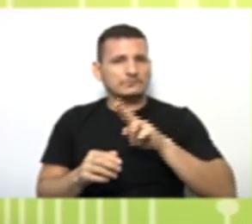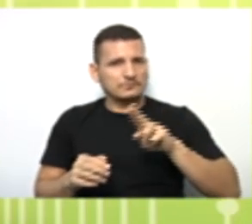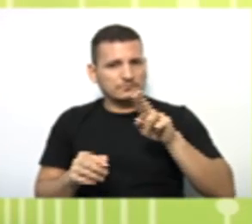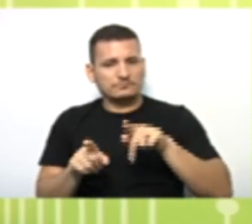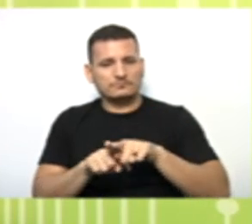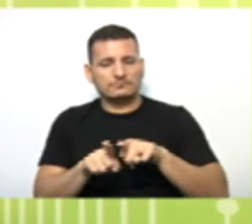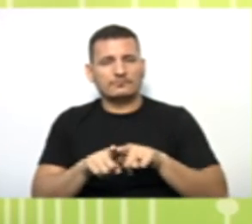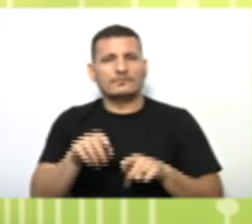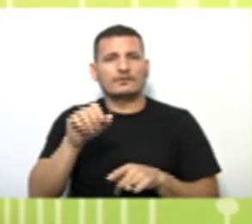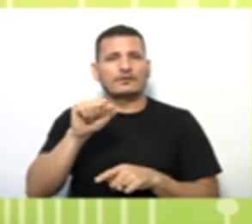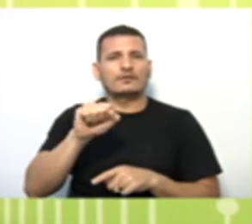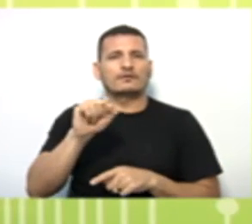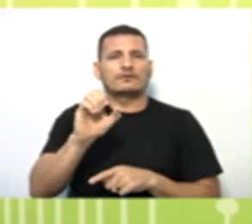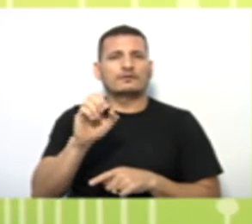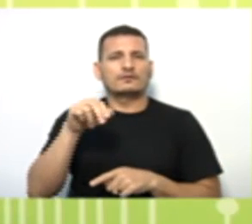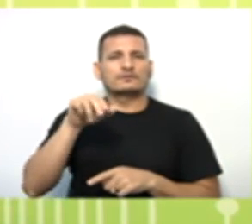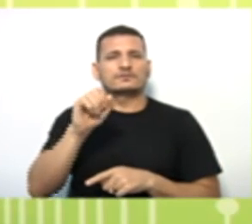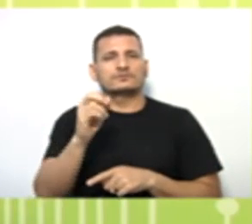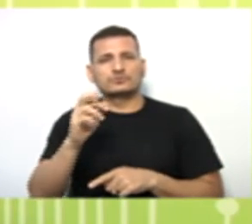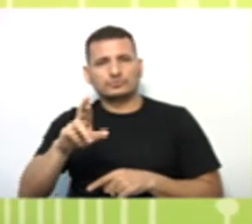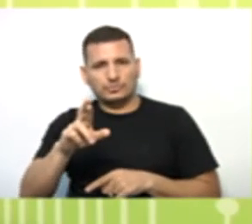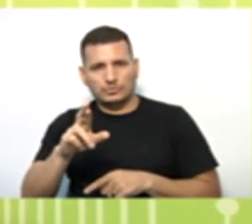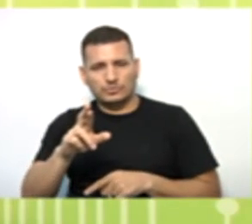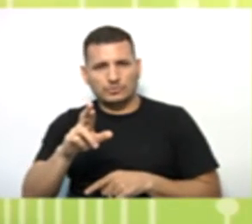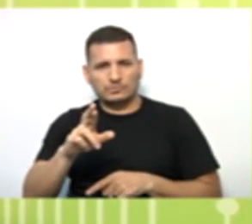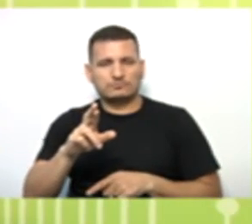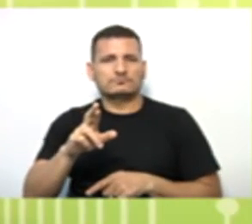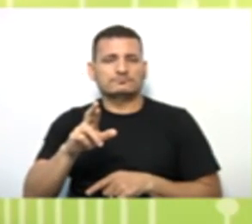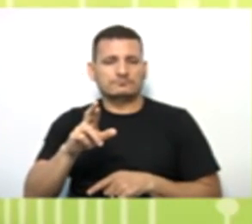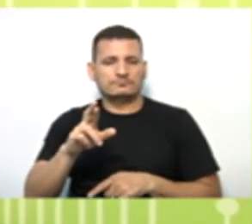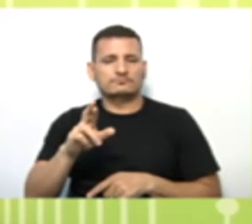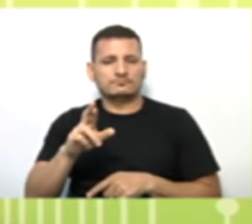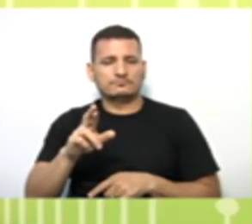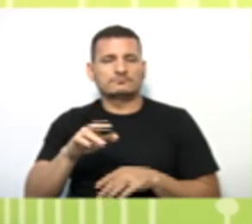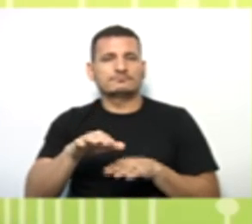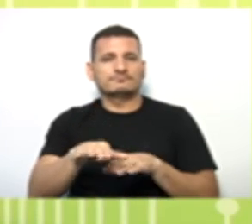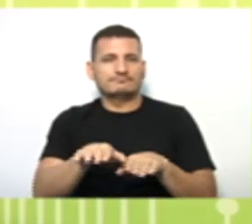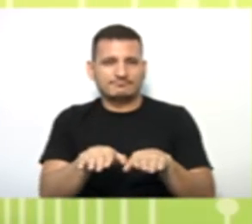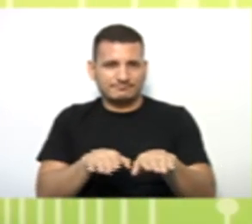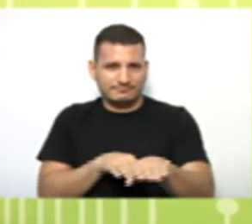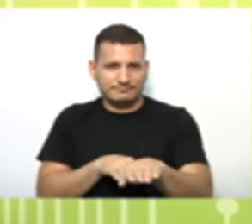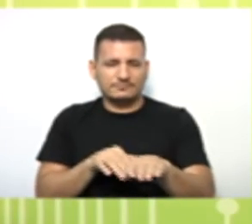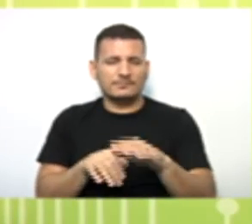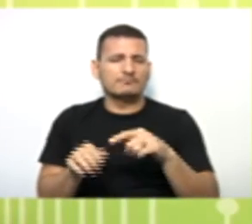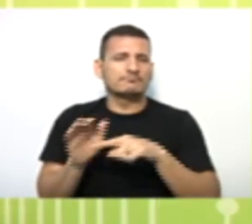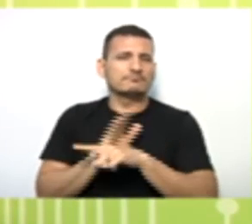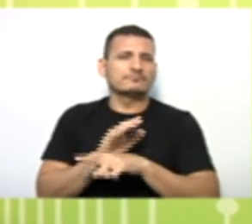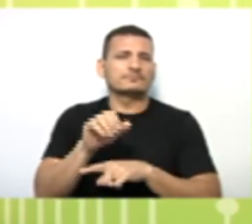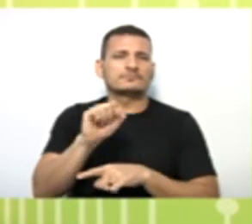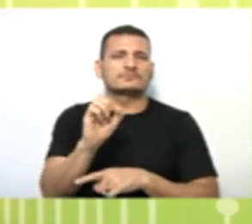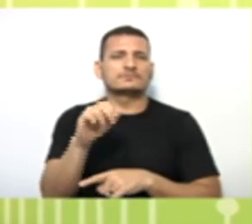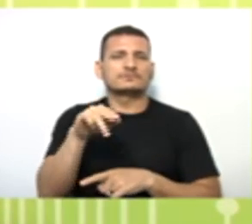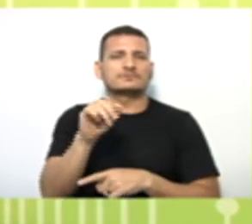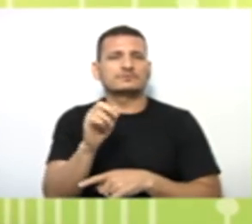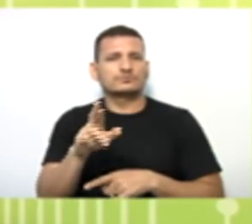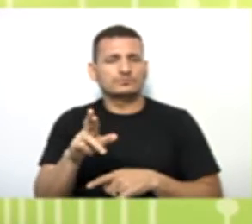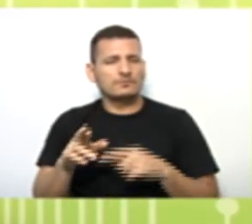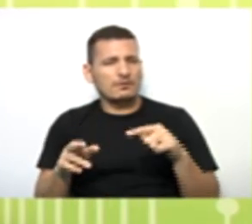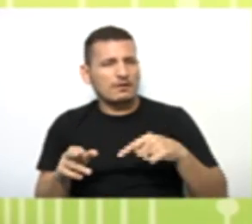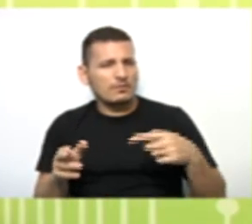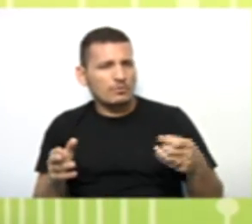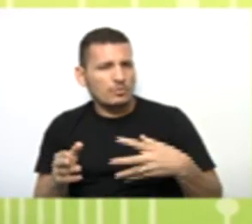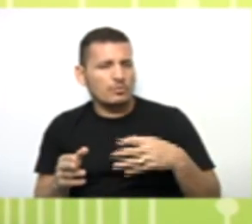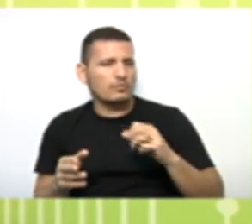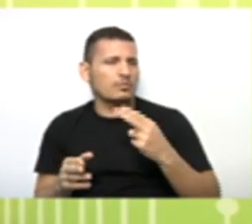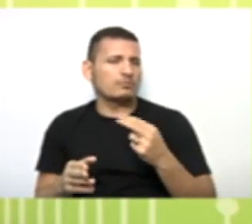os sensores de estacionamento, né, professor? Eles chegaram, foi recente, professor, esses sensores? Chegaram recentemente ou existe há muitos